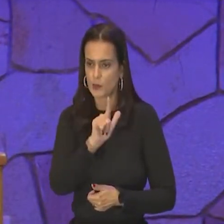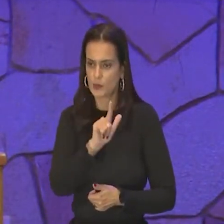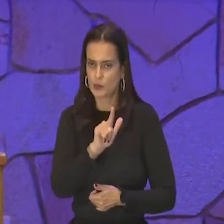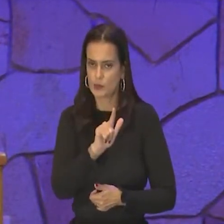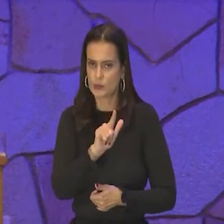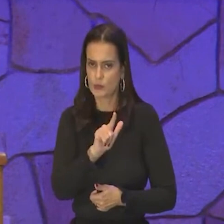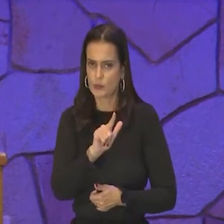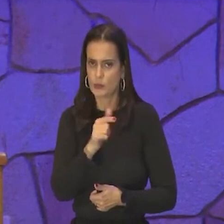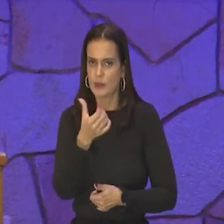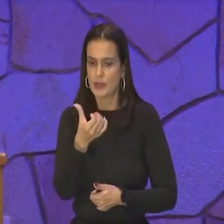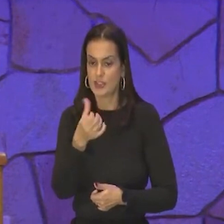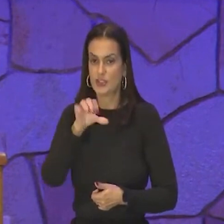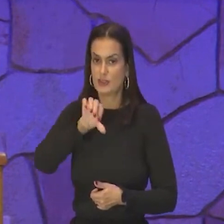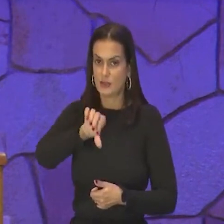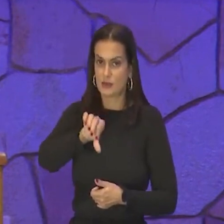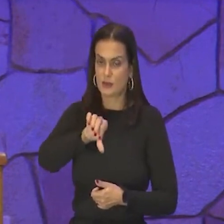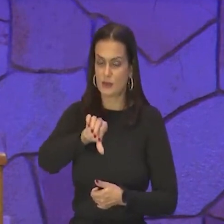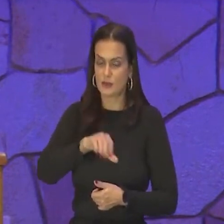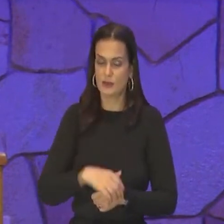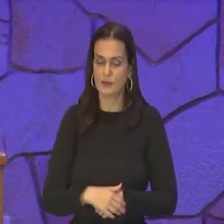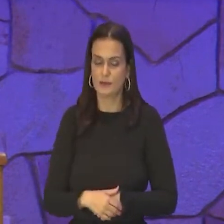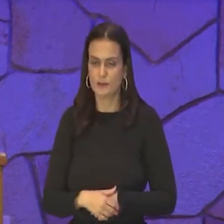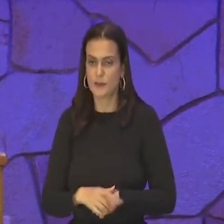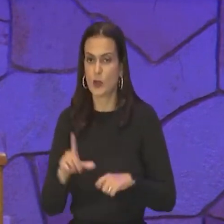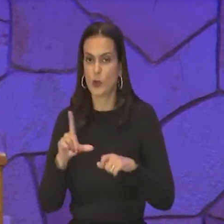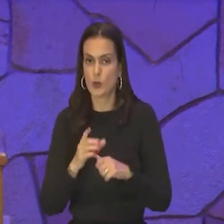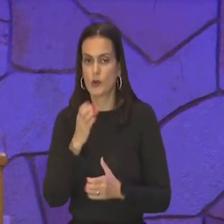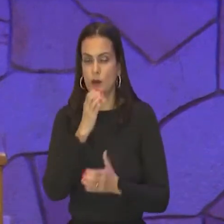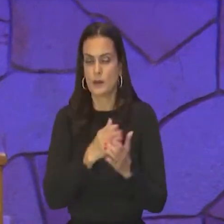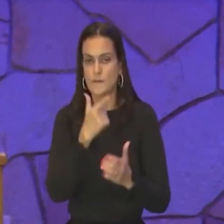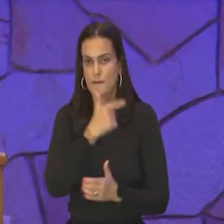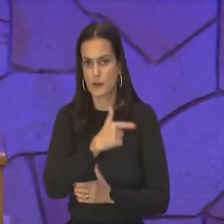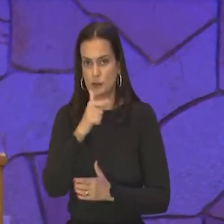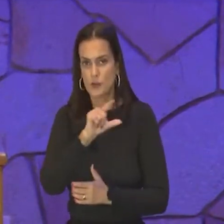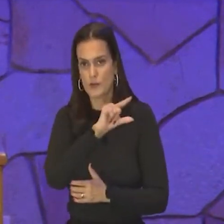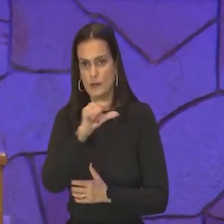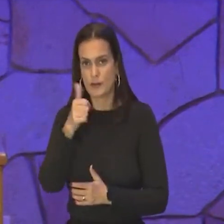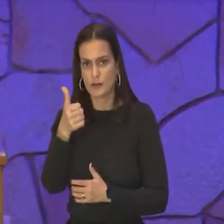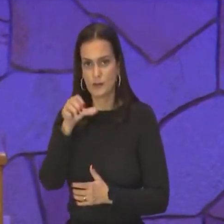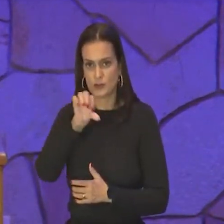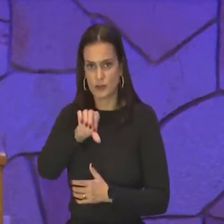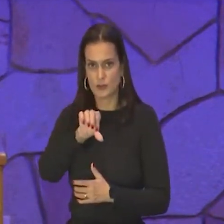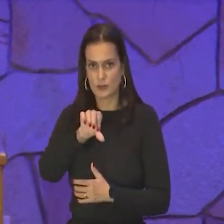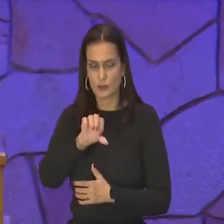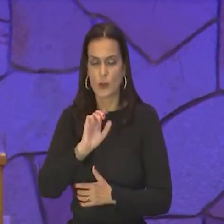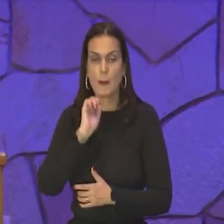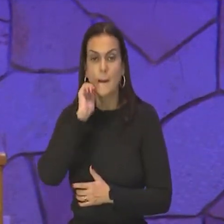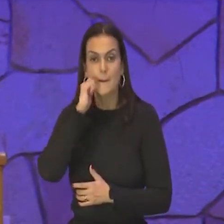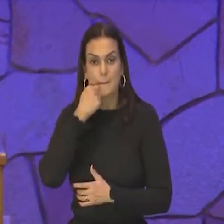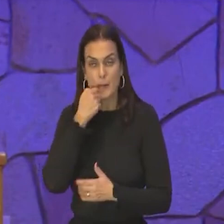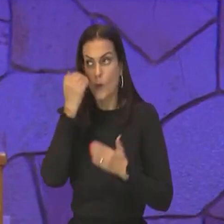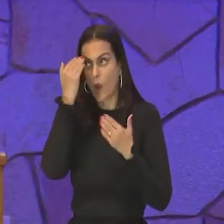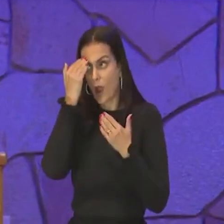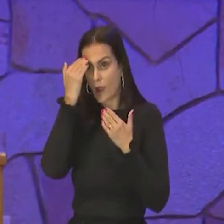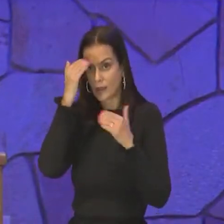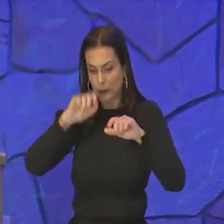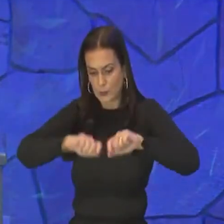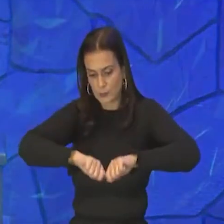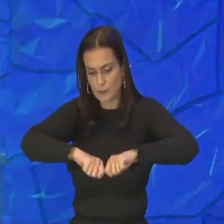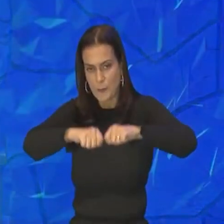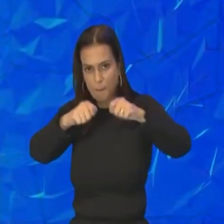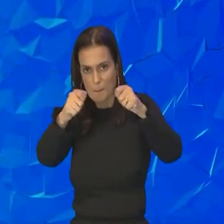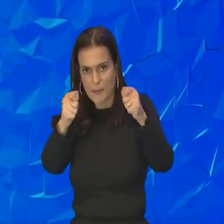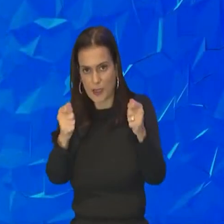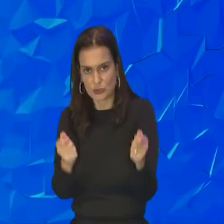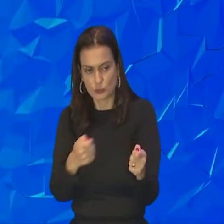Verso 19. Lucas 22, 19. E tomando um pão, tendo dado graças, o partiu